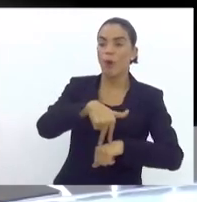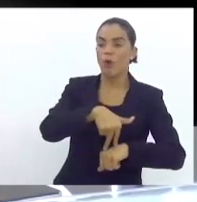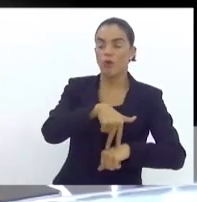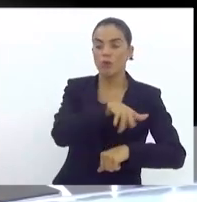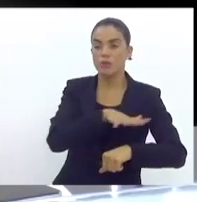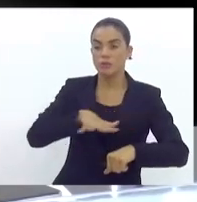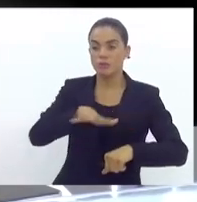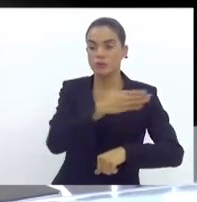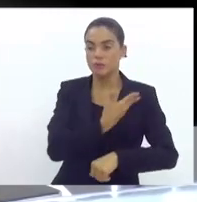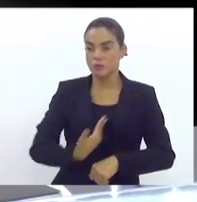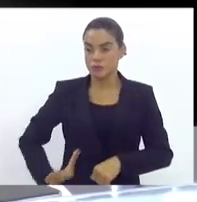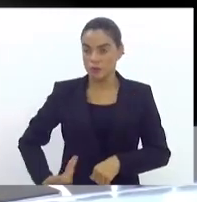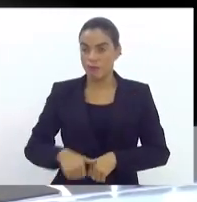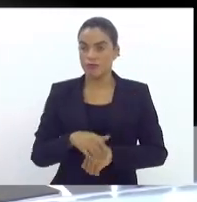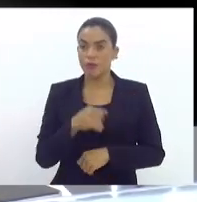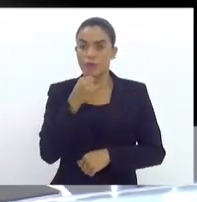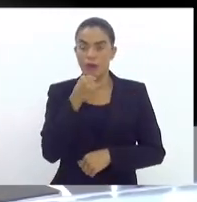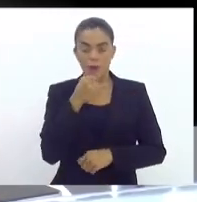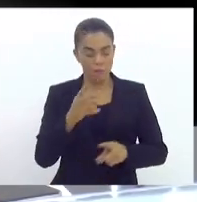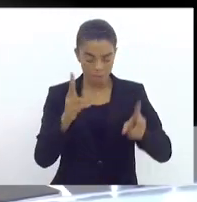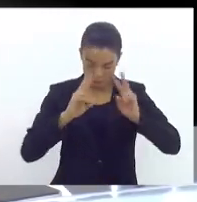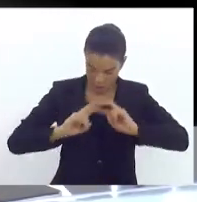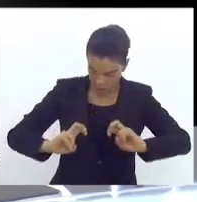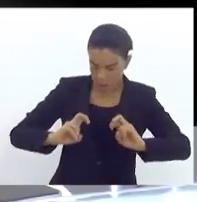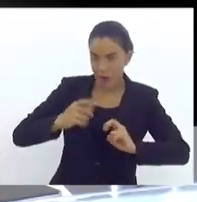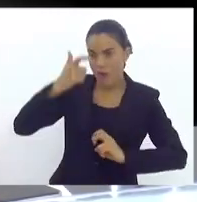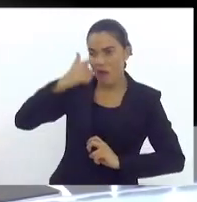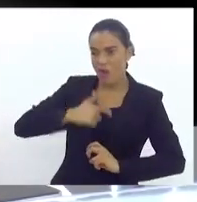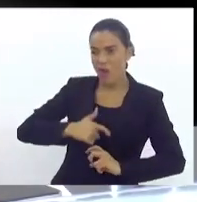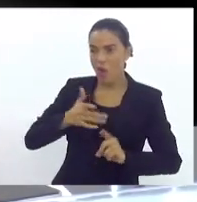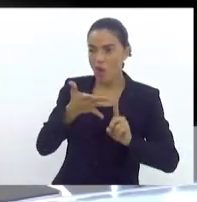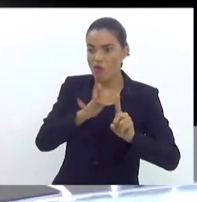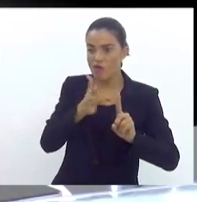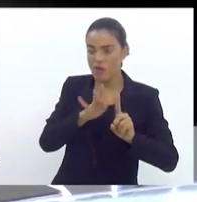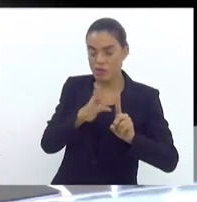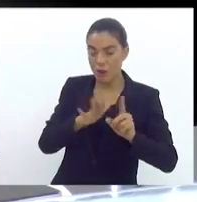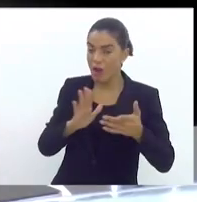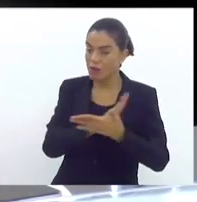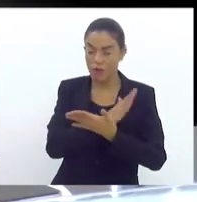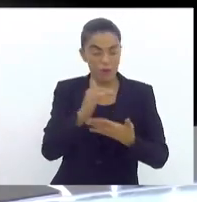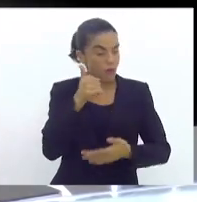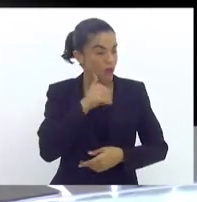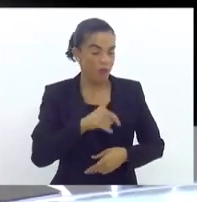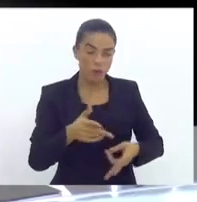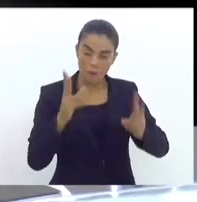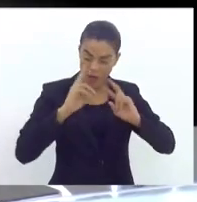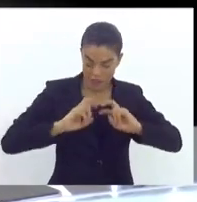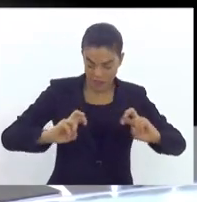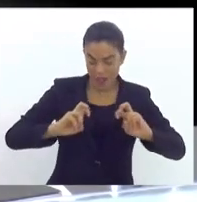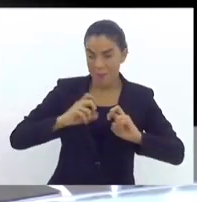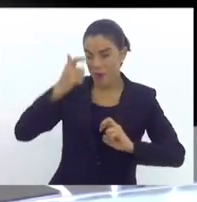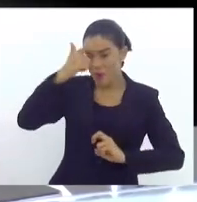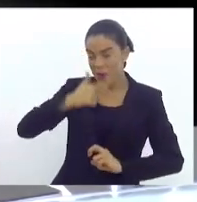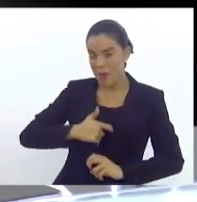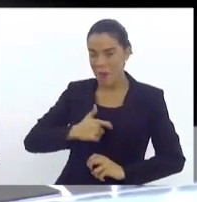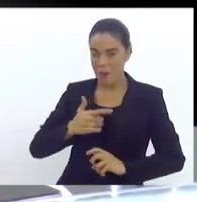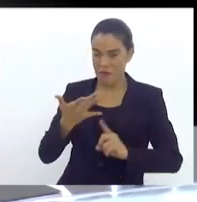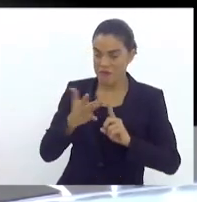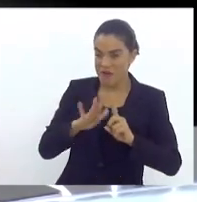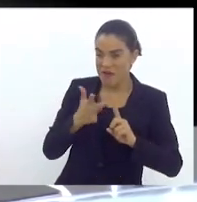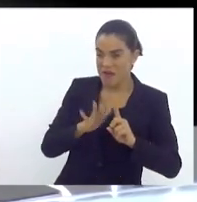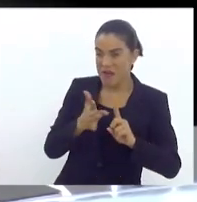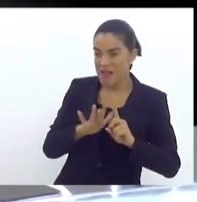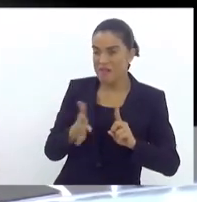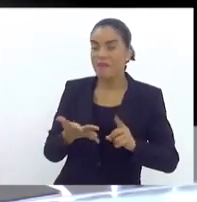perceberem que às vezes são vítimas de crime como doutor disse aqui muitas nem reconhecem enquanto o crime como nós construímos essa rede